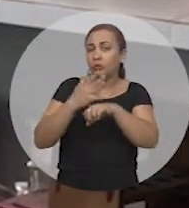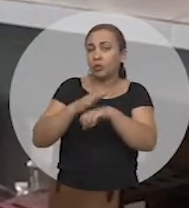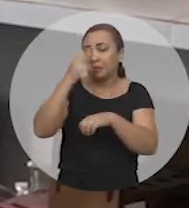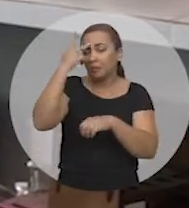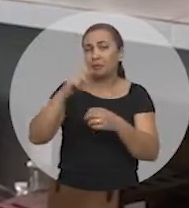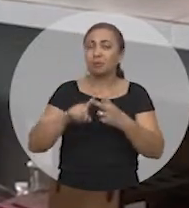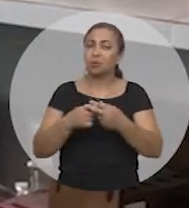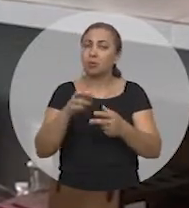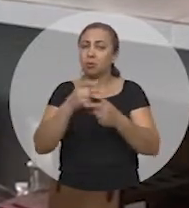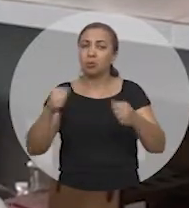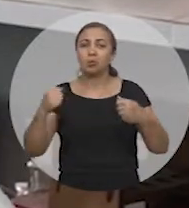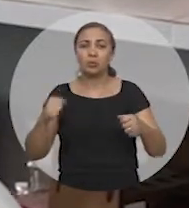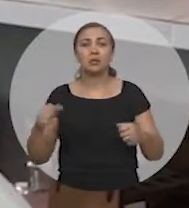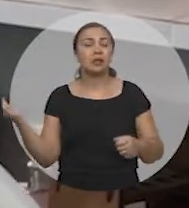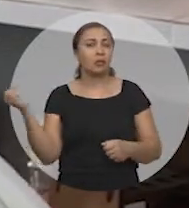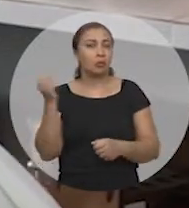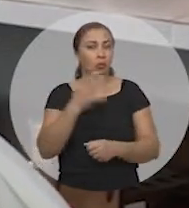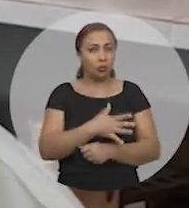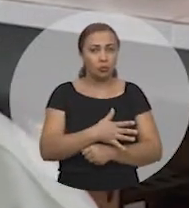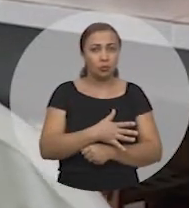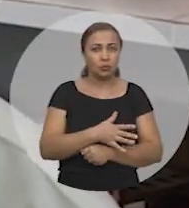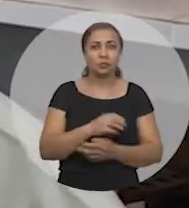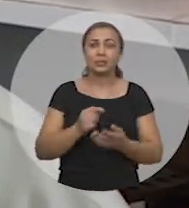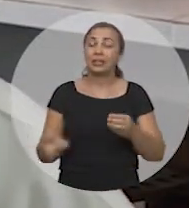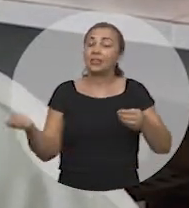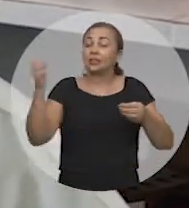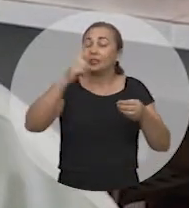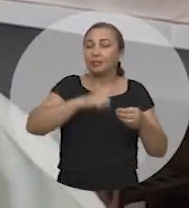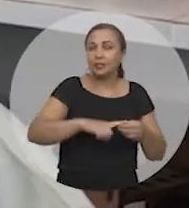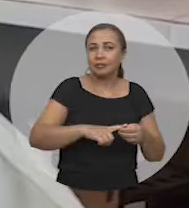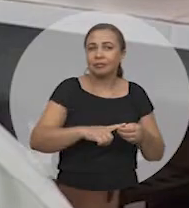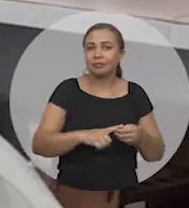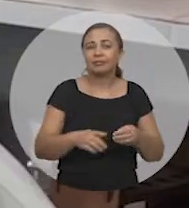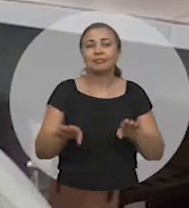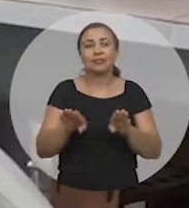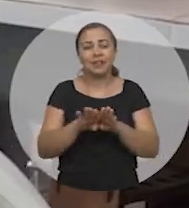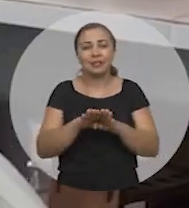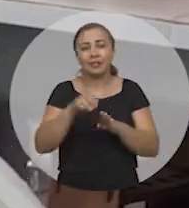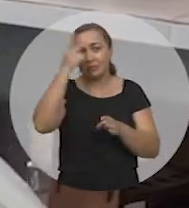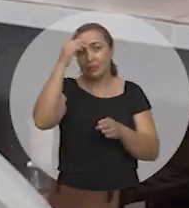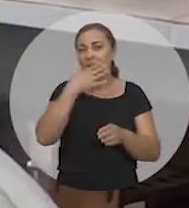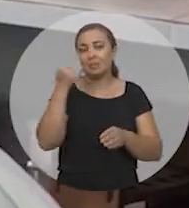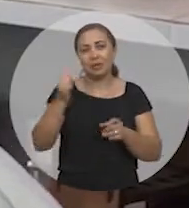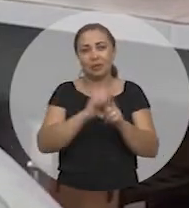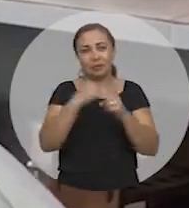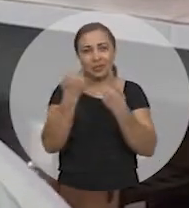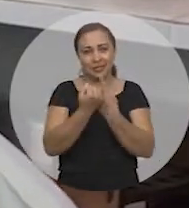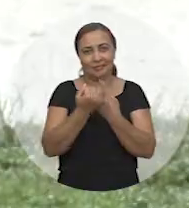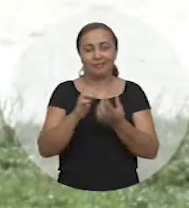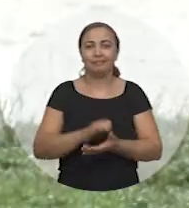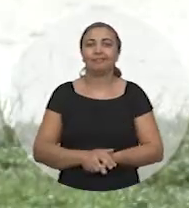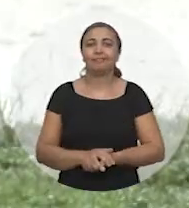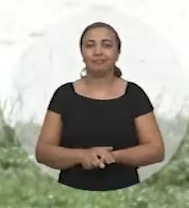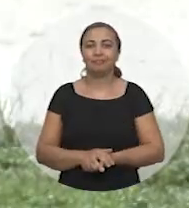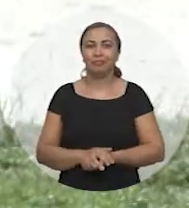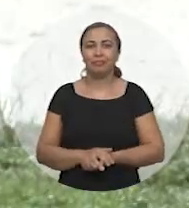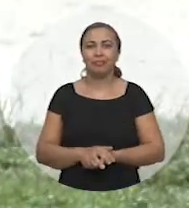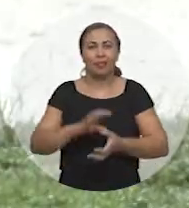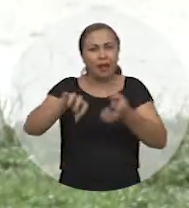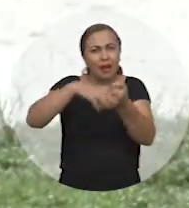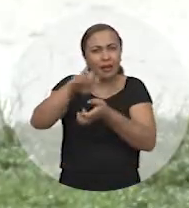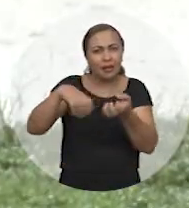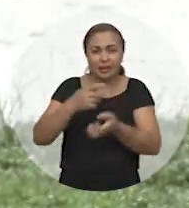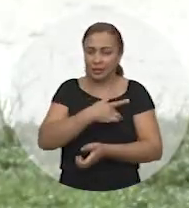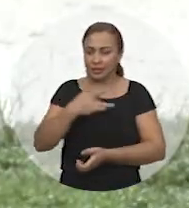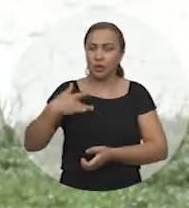testes para que o produto realmente possa ser uma inovação e chegar à para seu benefício da sociedade em